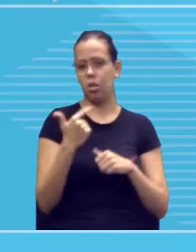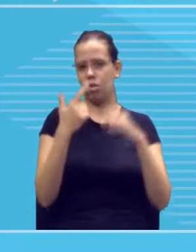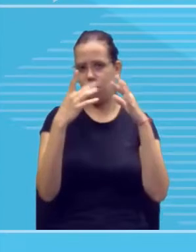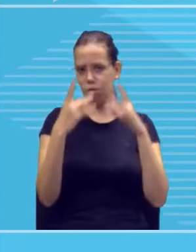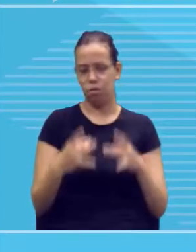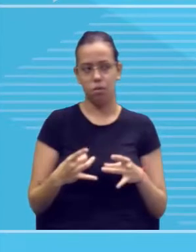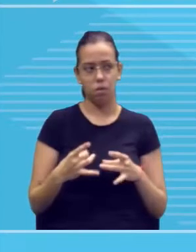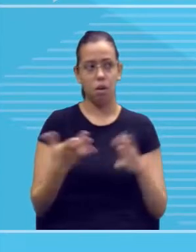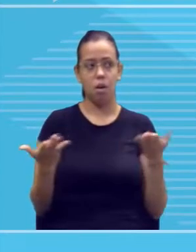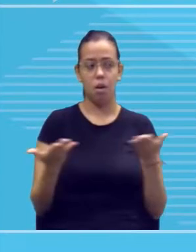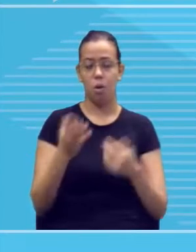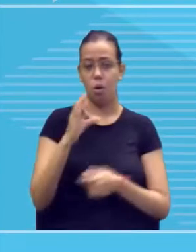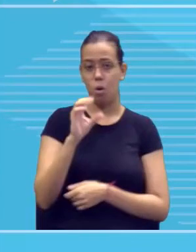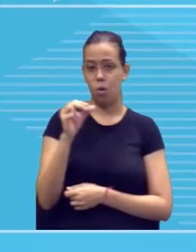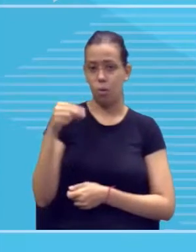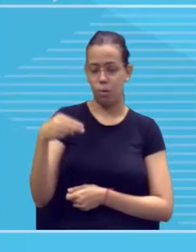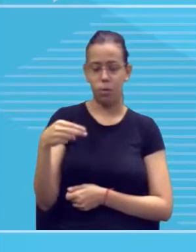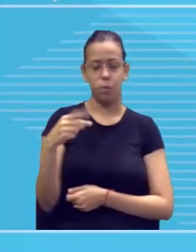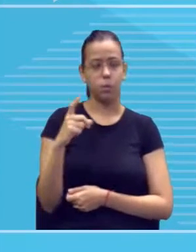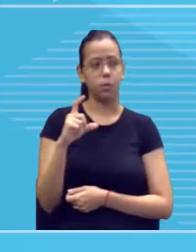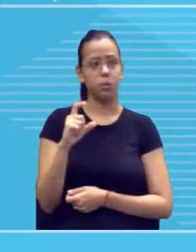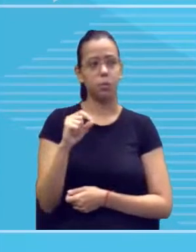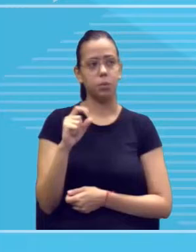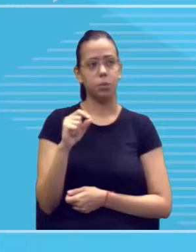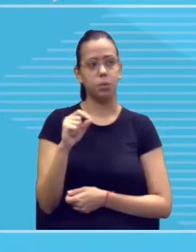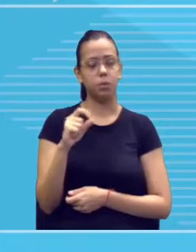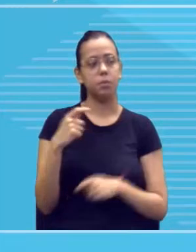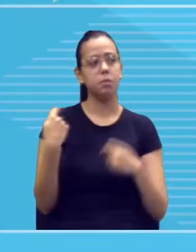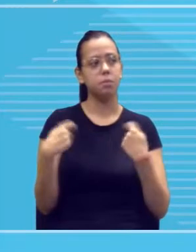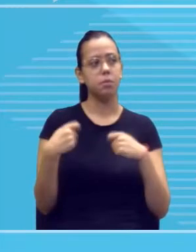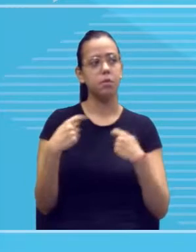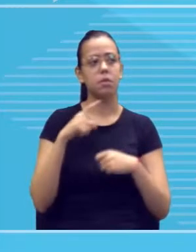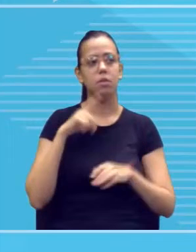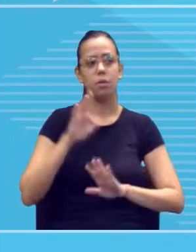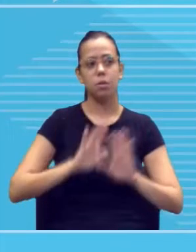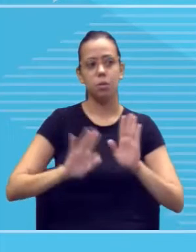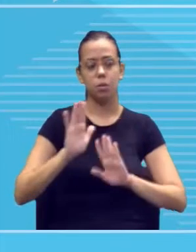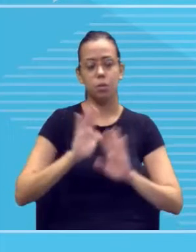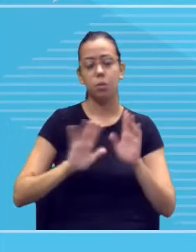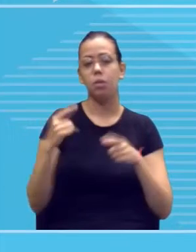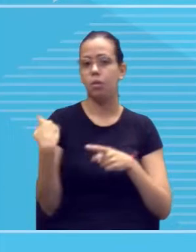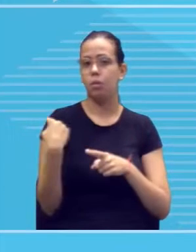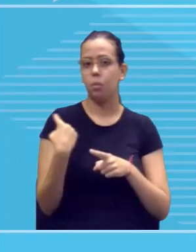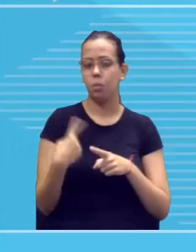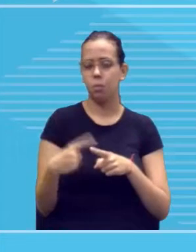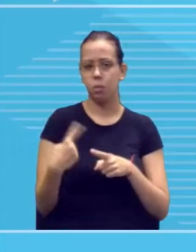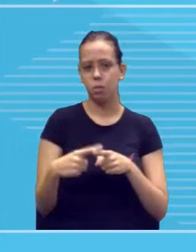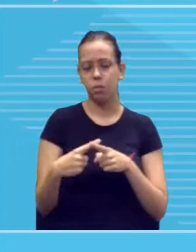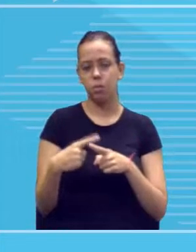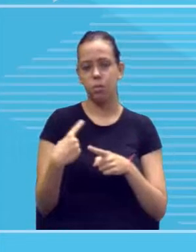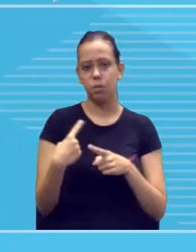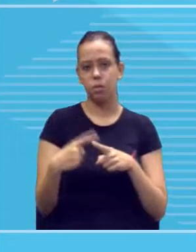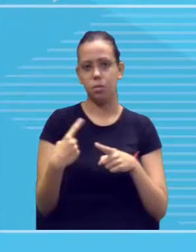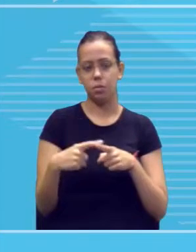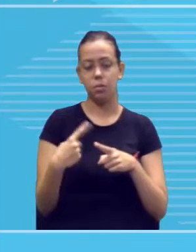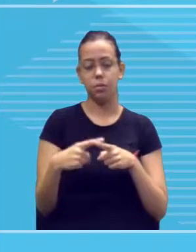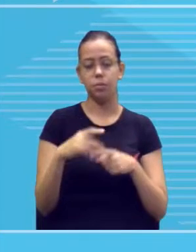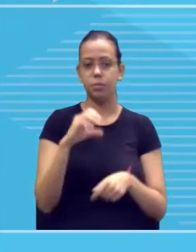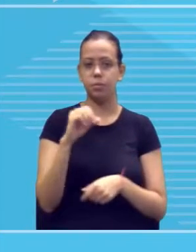agora essa ideia de homem galerinha isso você vai ter que ter alguma alguns cuidados com o homem porque eu